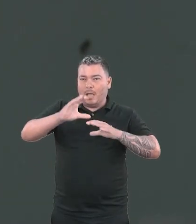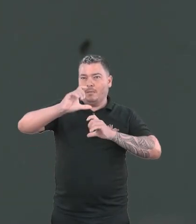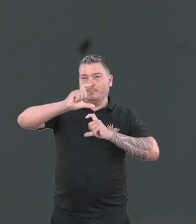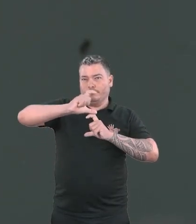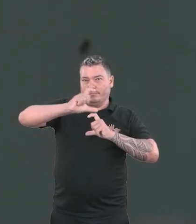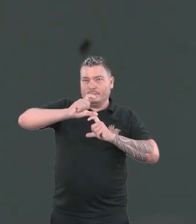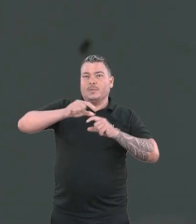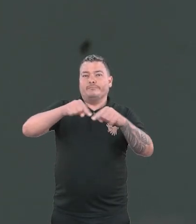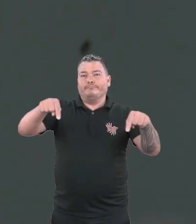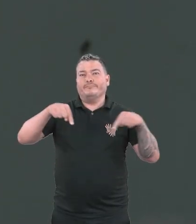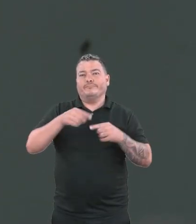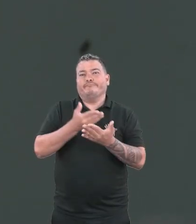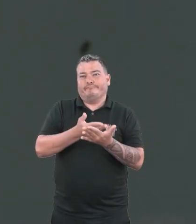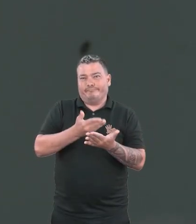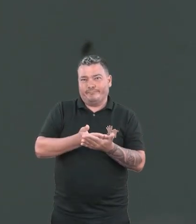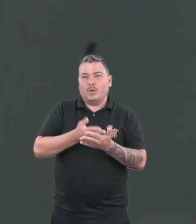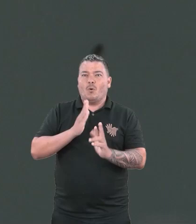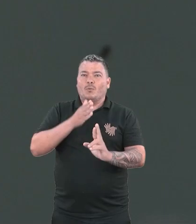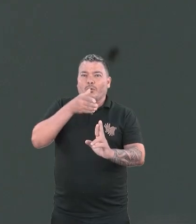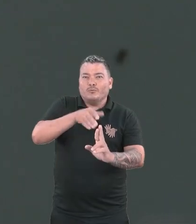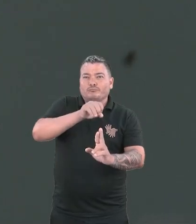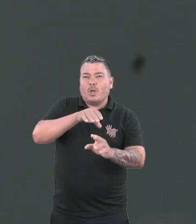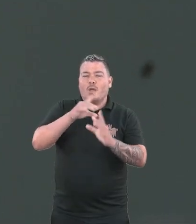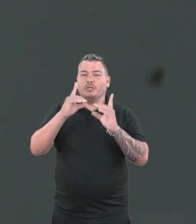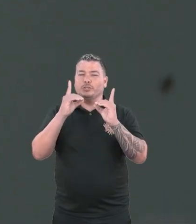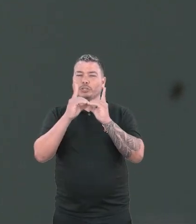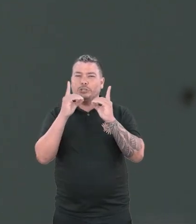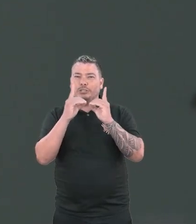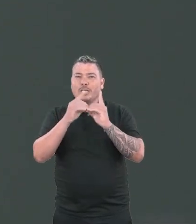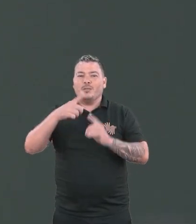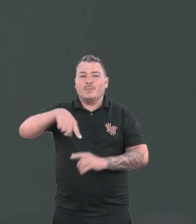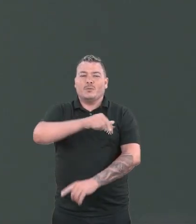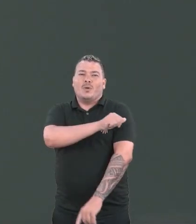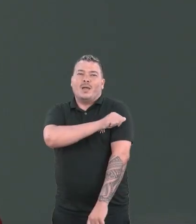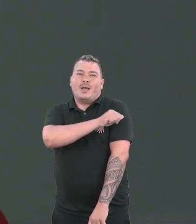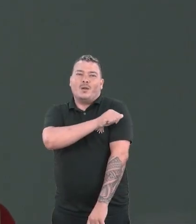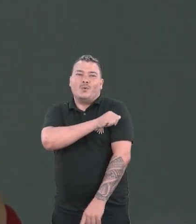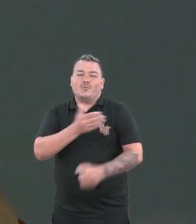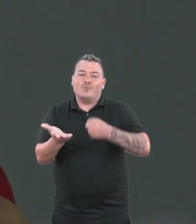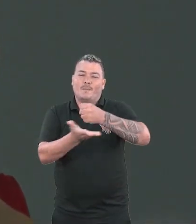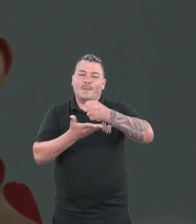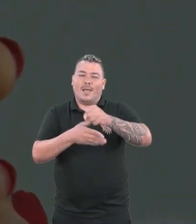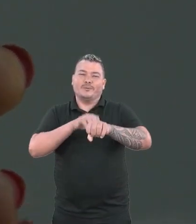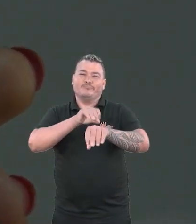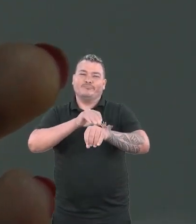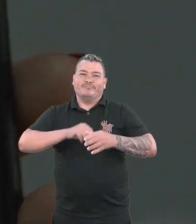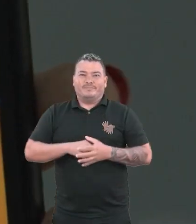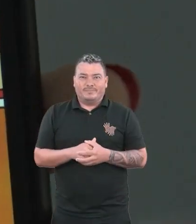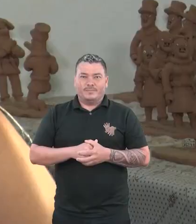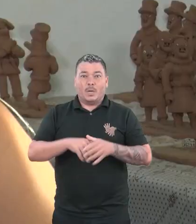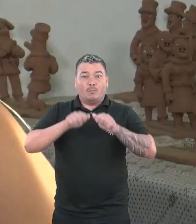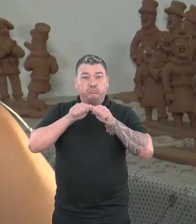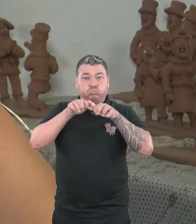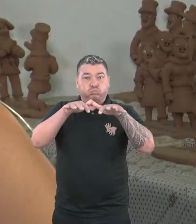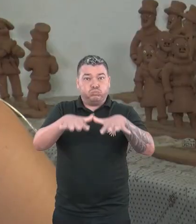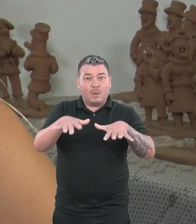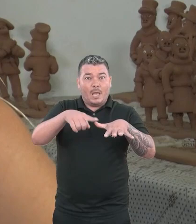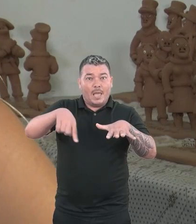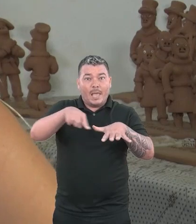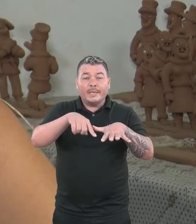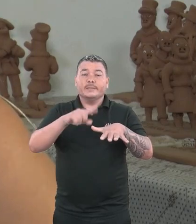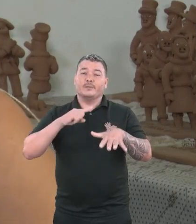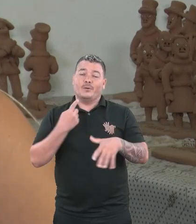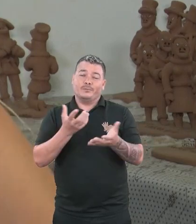conseguir disseminar a HQ nas salas de aula, como recurso didático para estudantes da educação básica. Para a divulgação